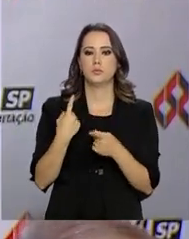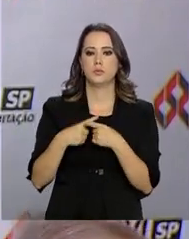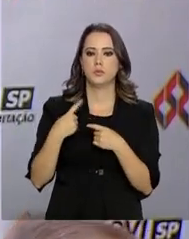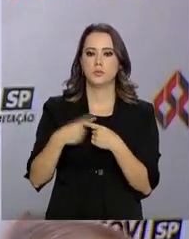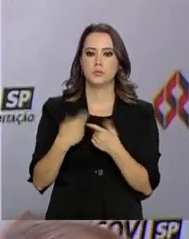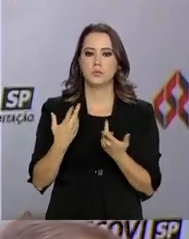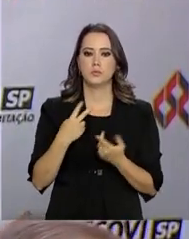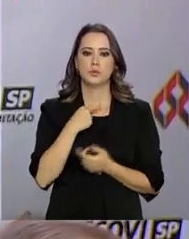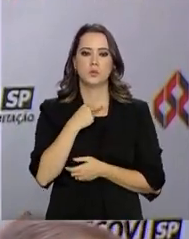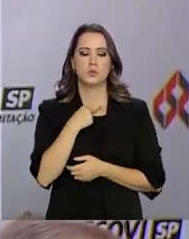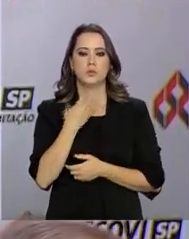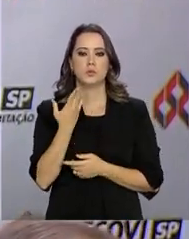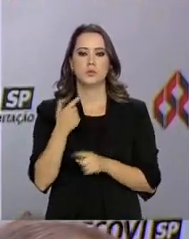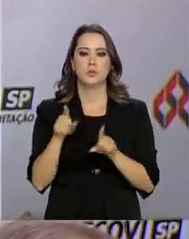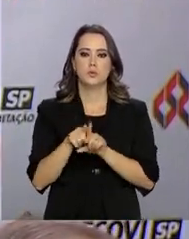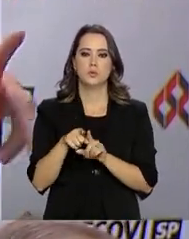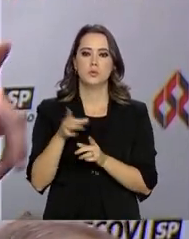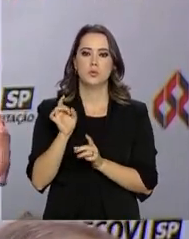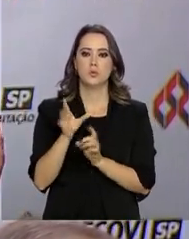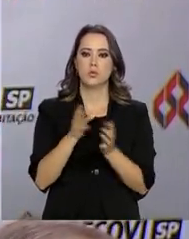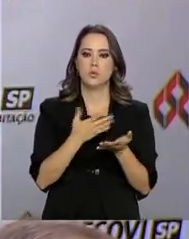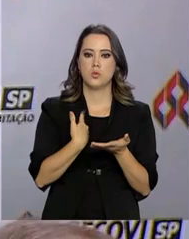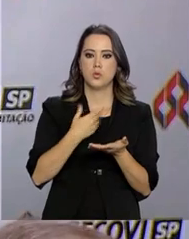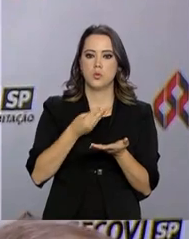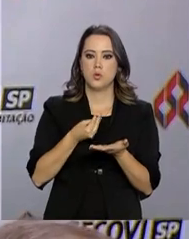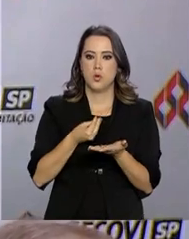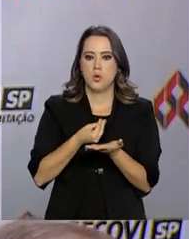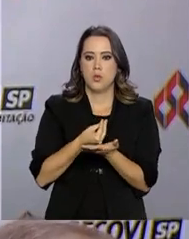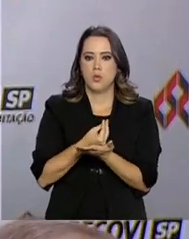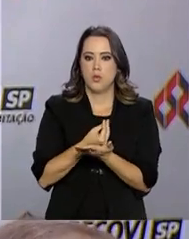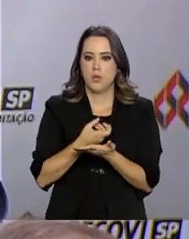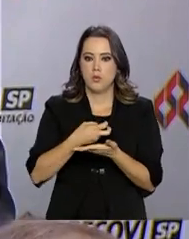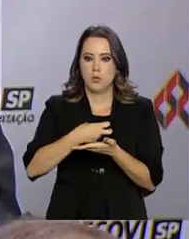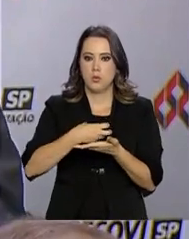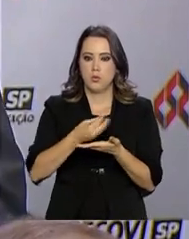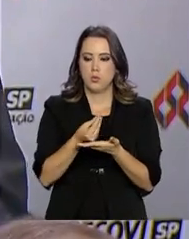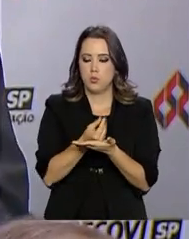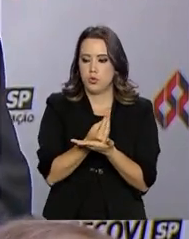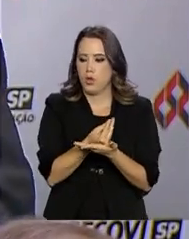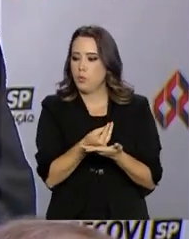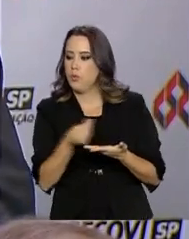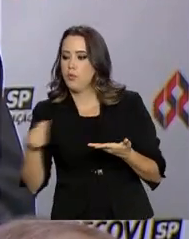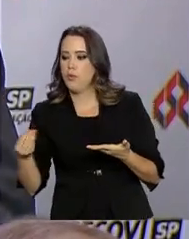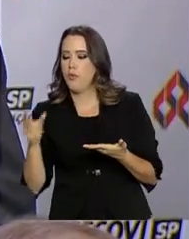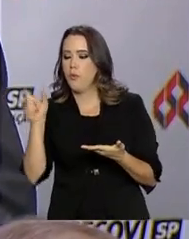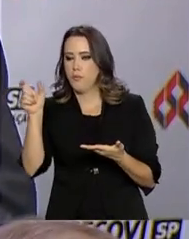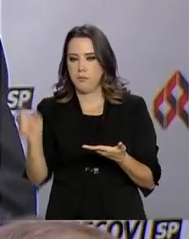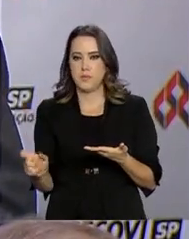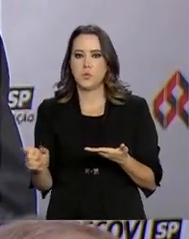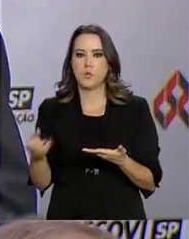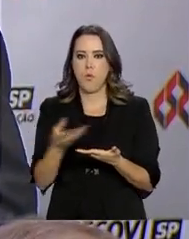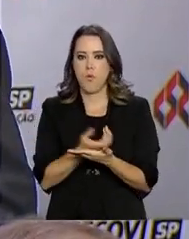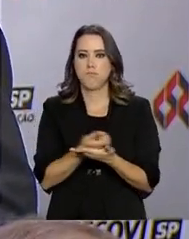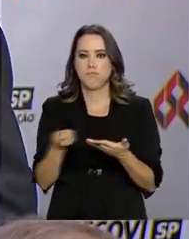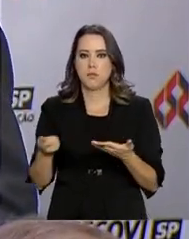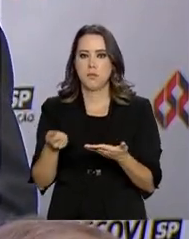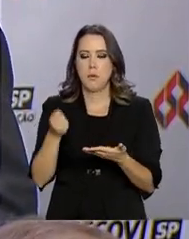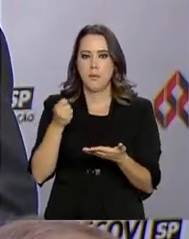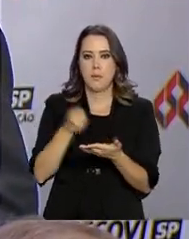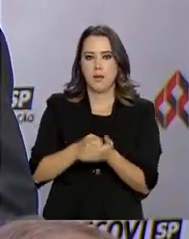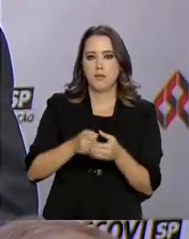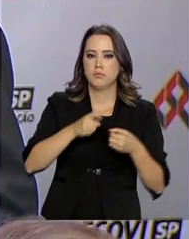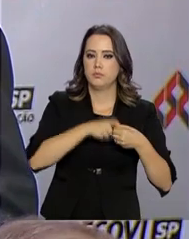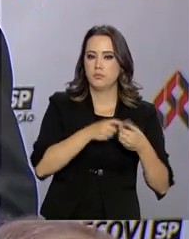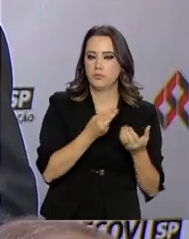da do fato de evolução de importâncias hopper perda de uma certa importância que o